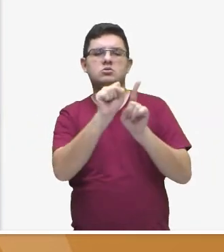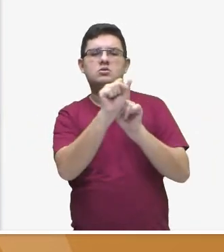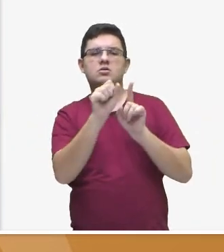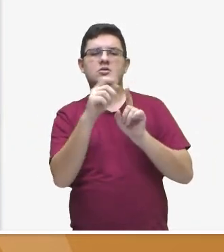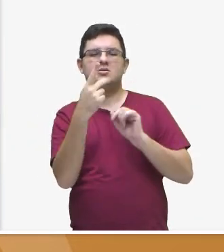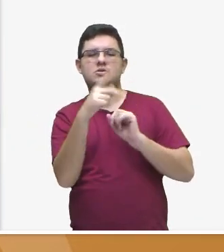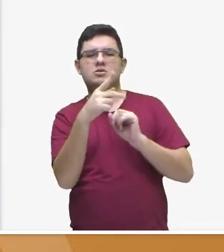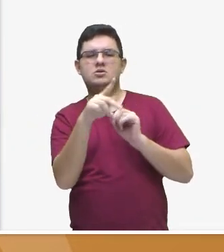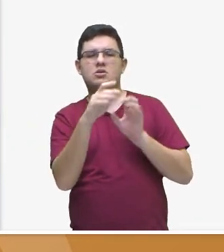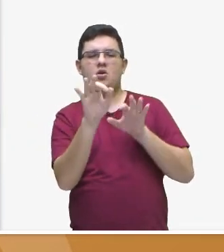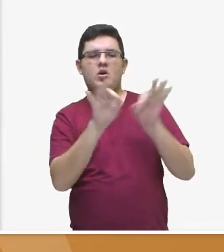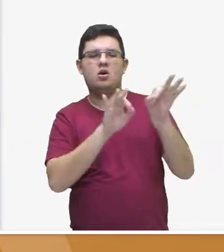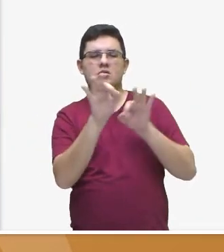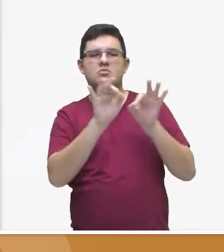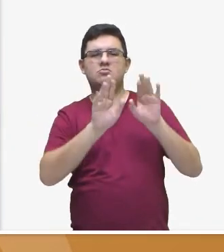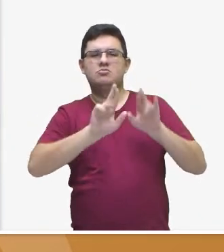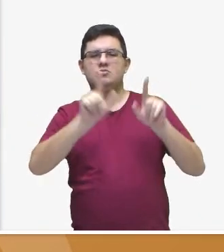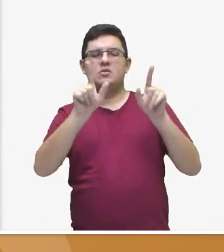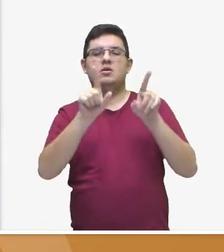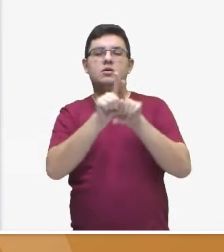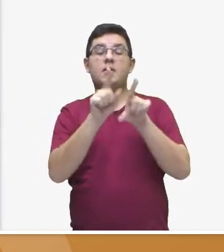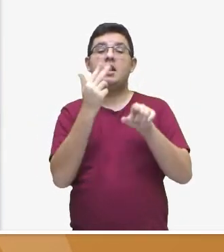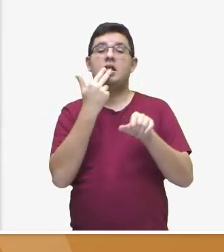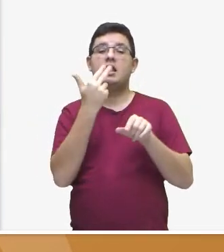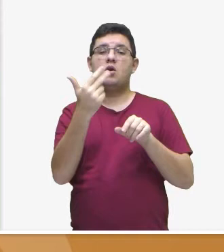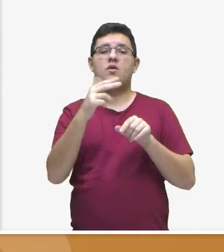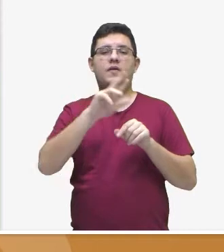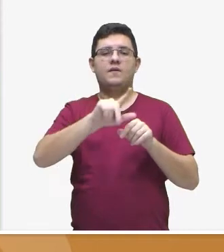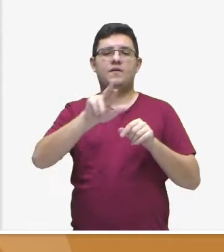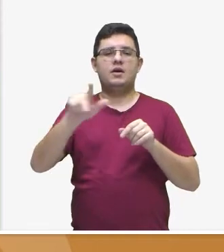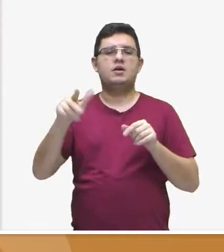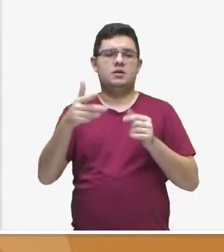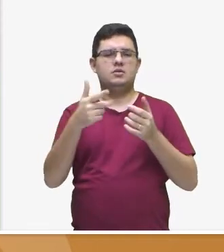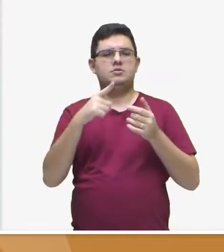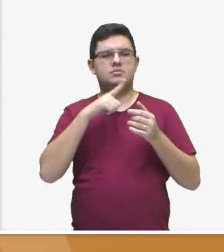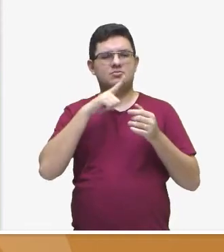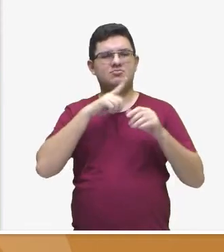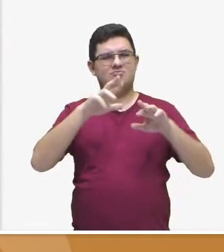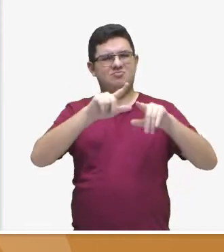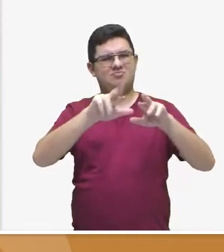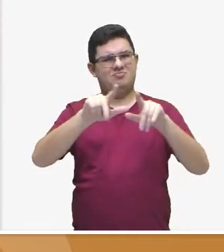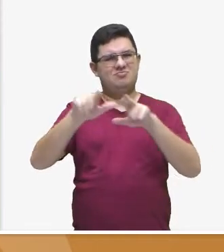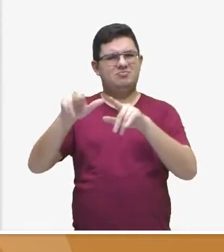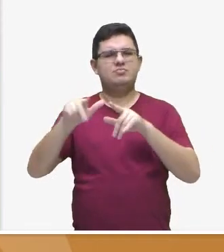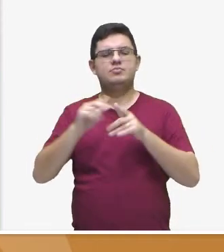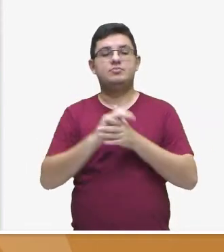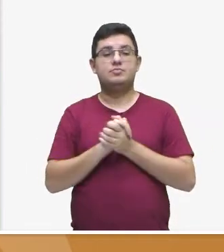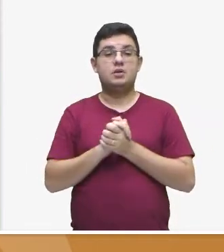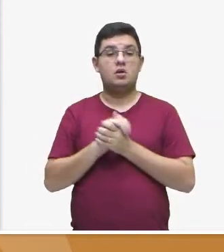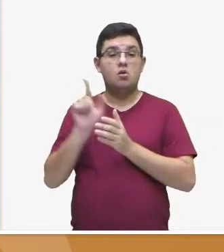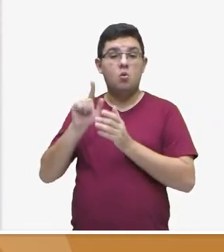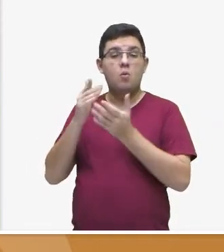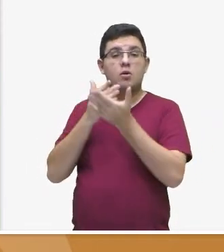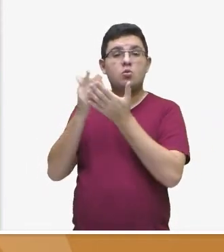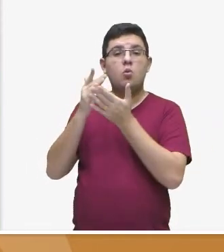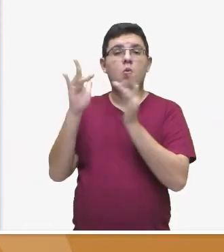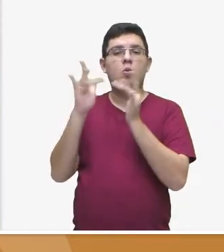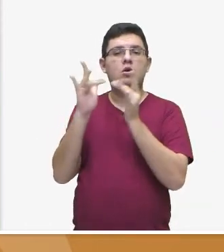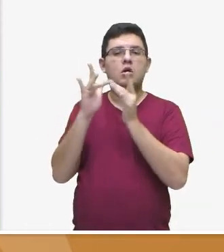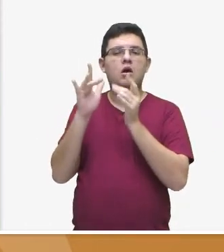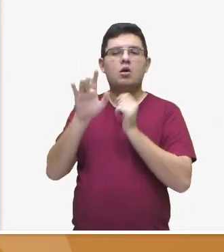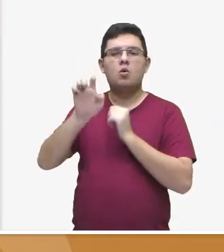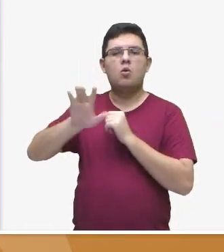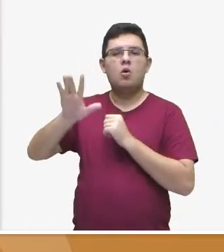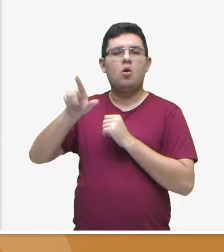Então, após o contato com os europeus, vários fatores contribuíram para a redução da